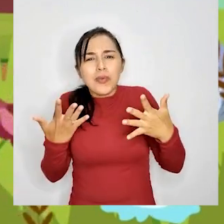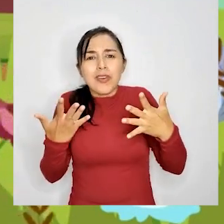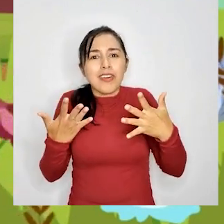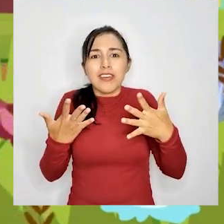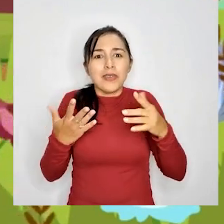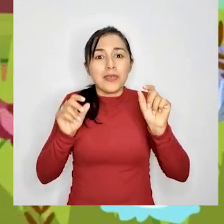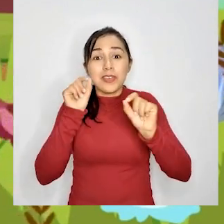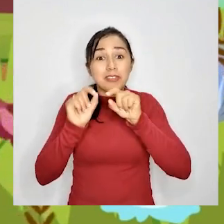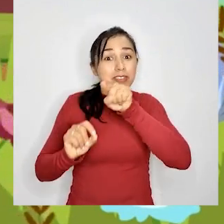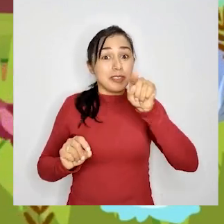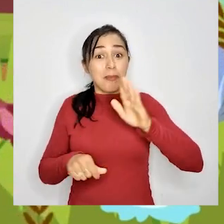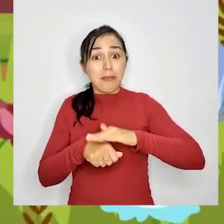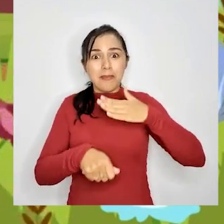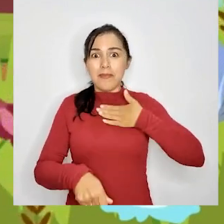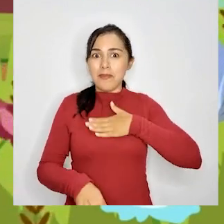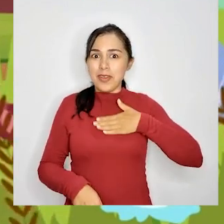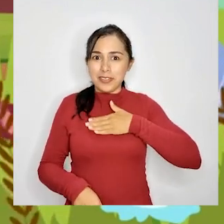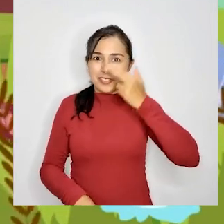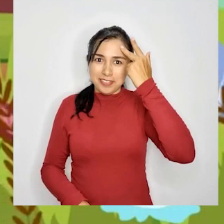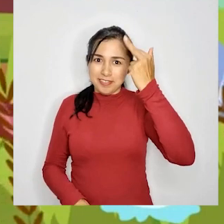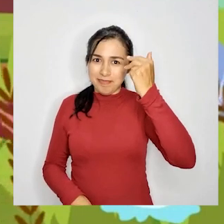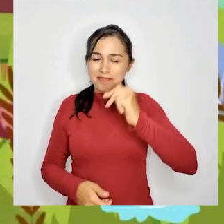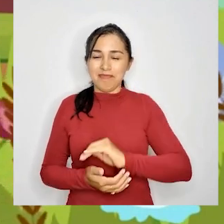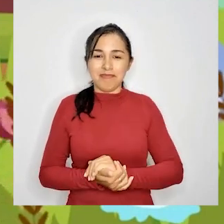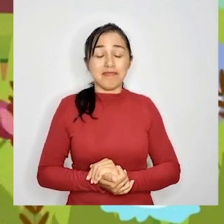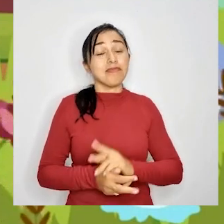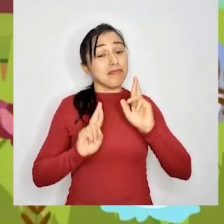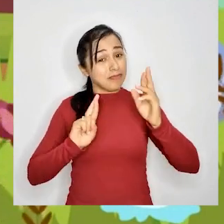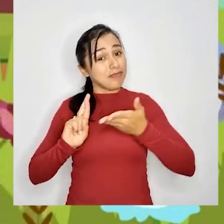história. Tudo bem? Espero que você tenha